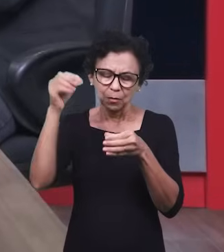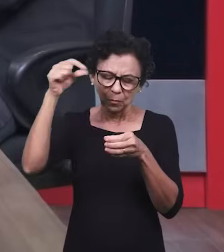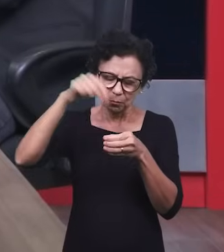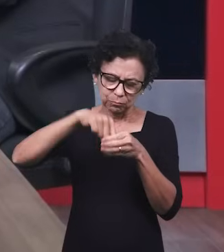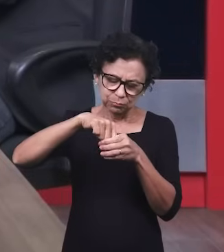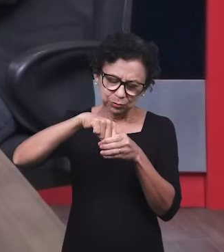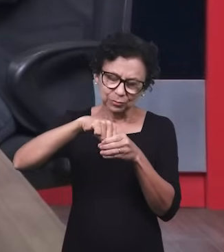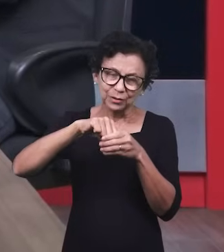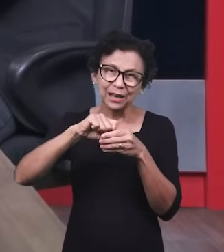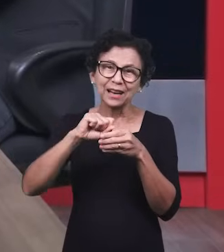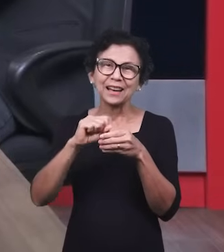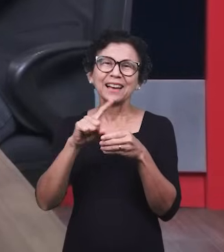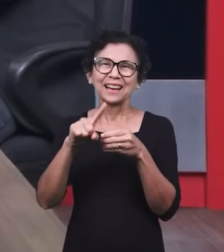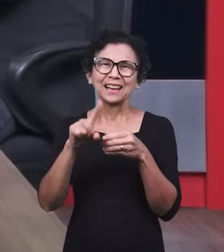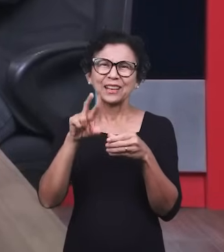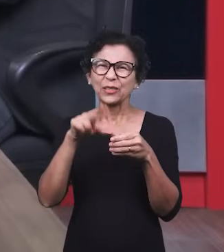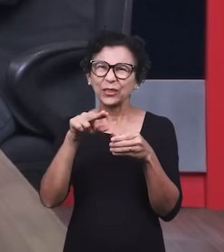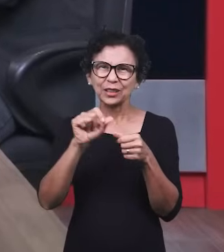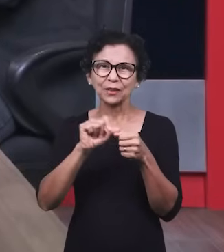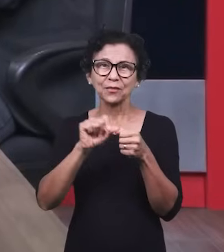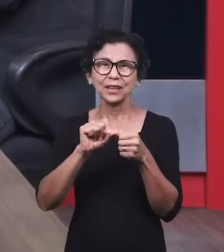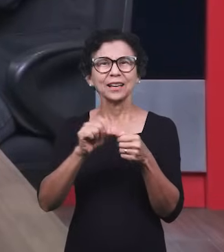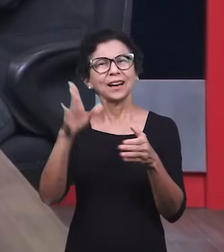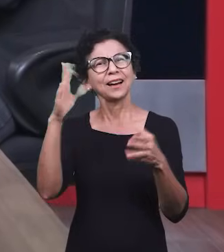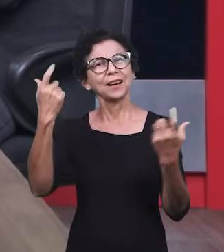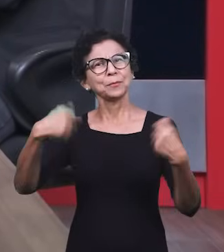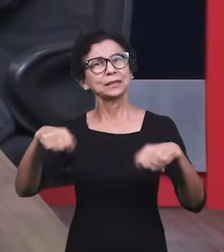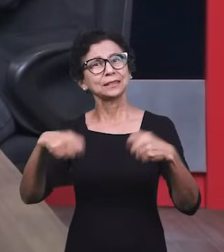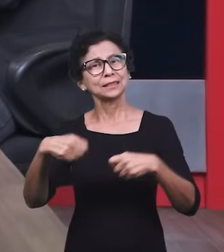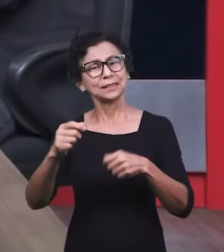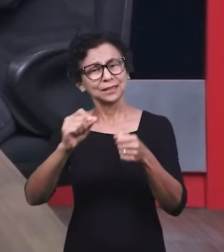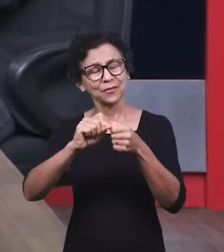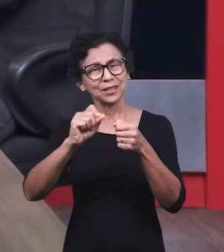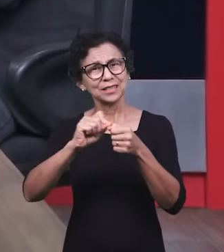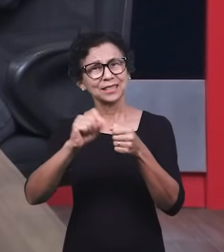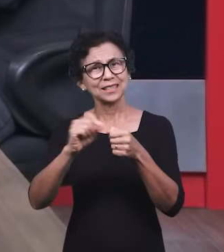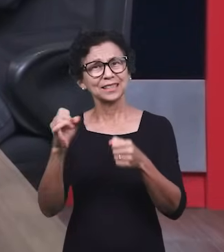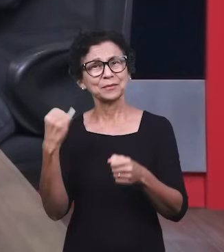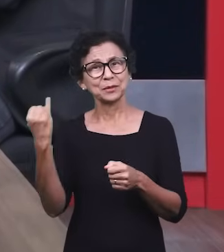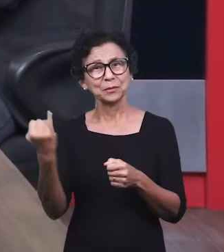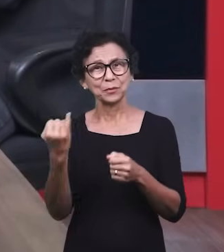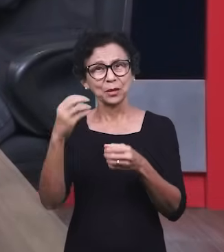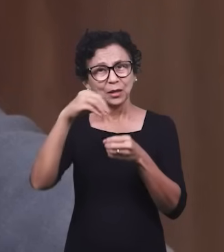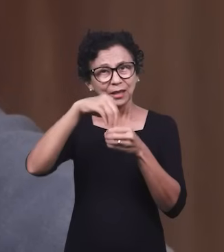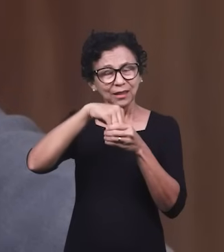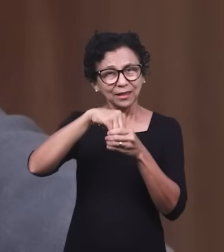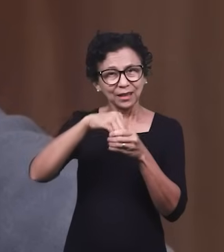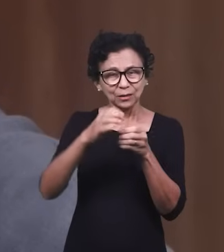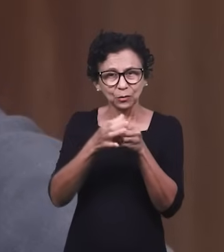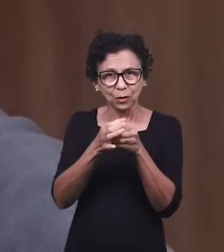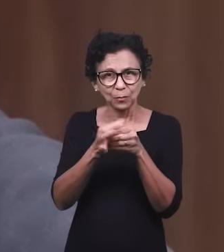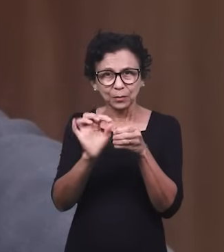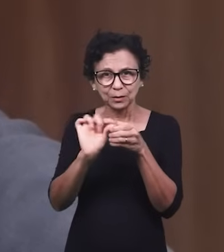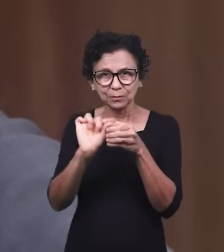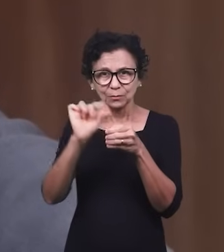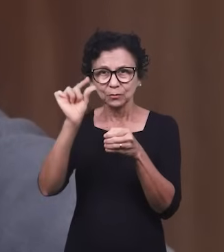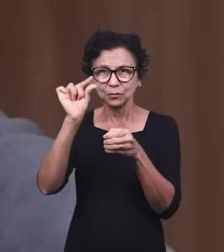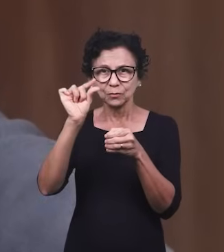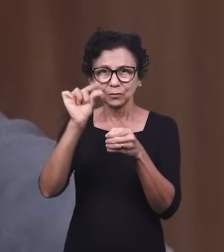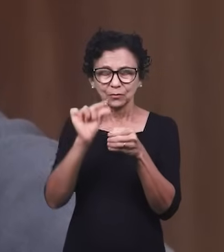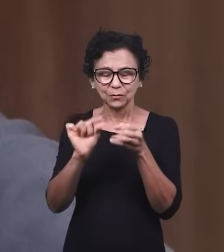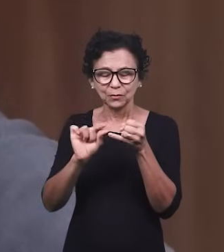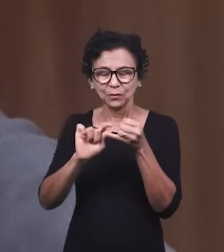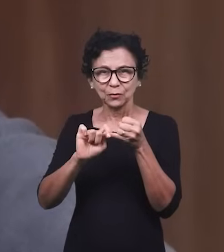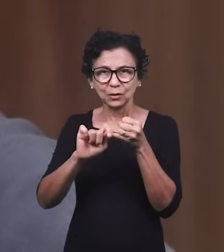nunca fez tem que fazer porque mostra o feijãozinho saindo lá e procurando a luz a nossa alma é ela também